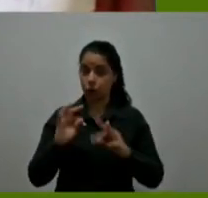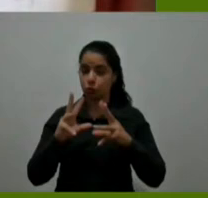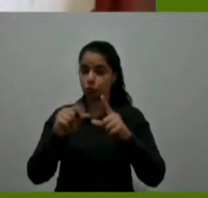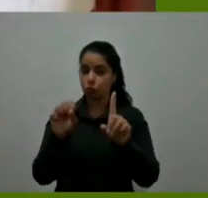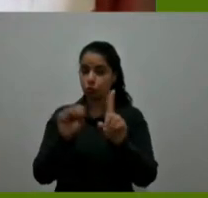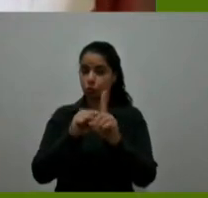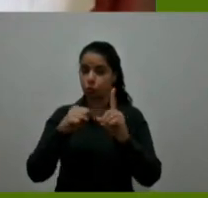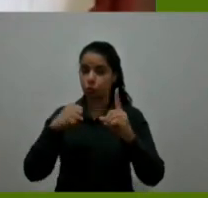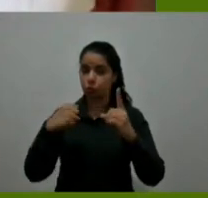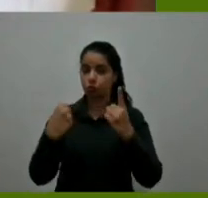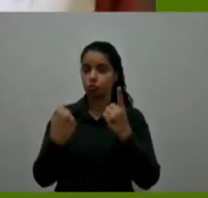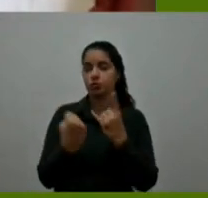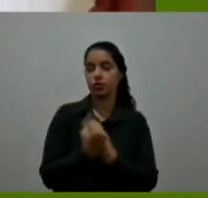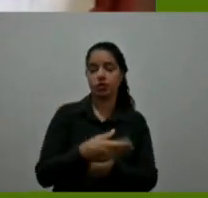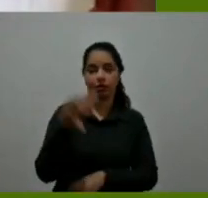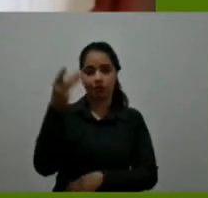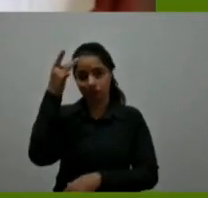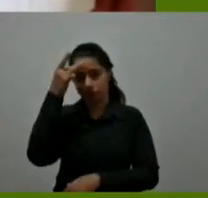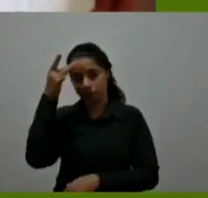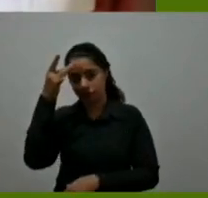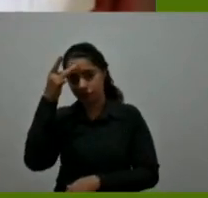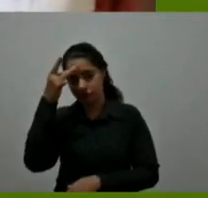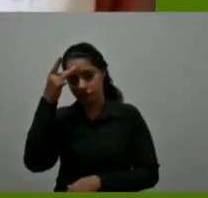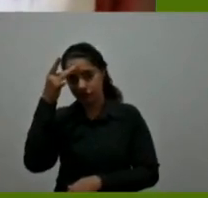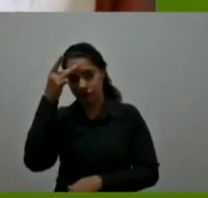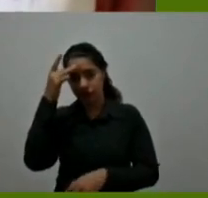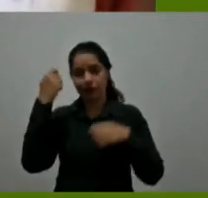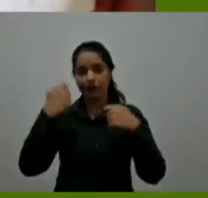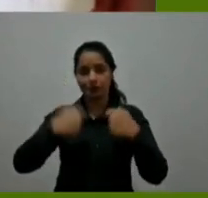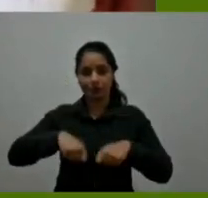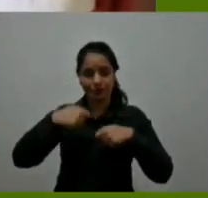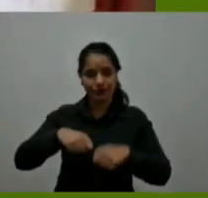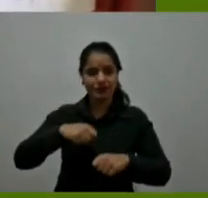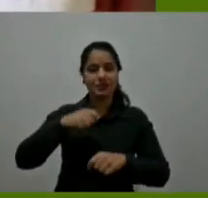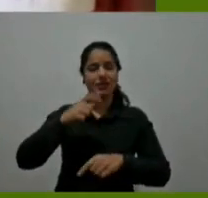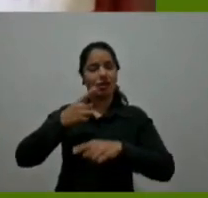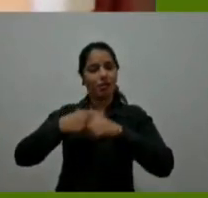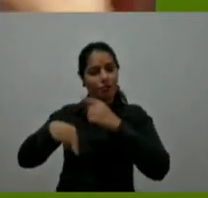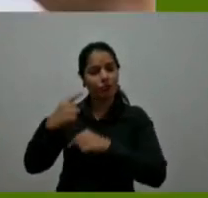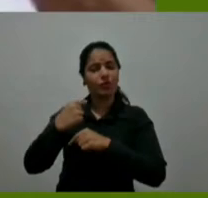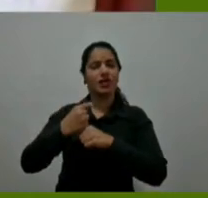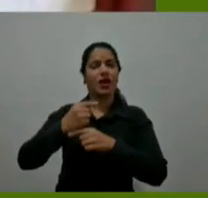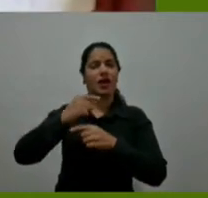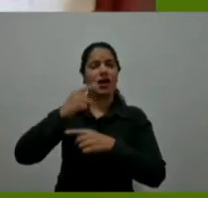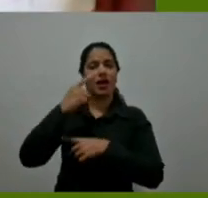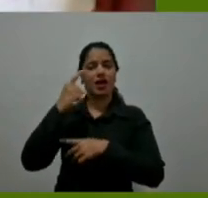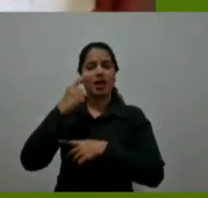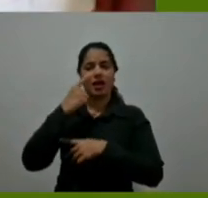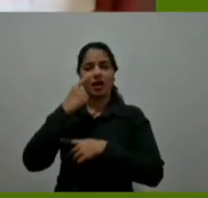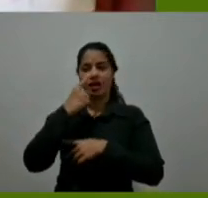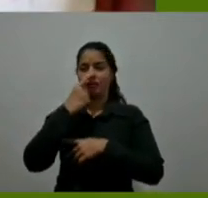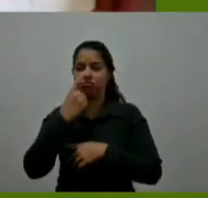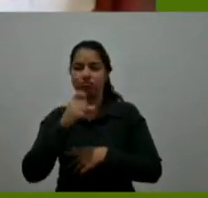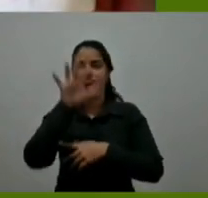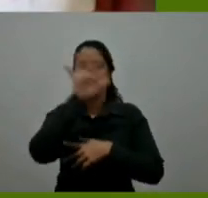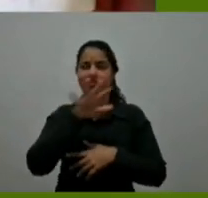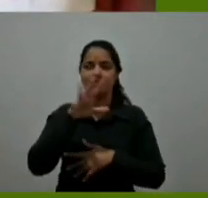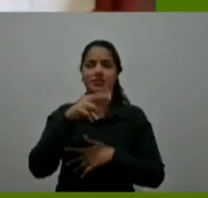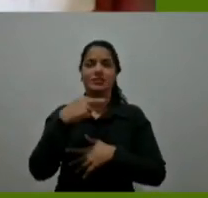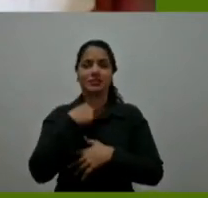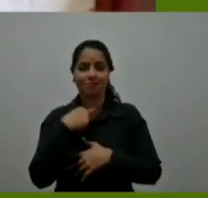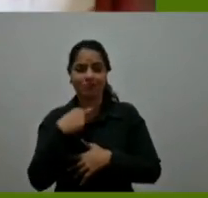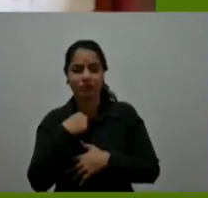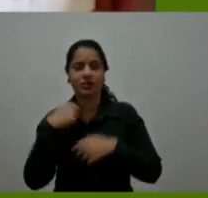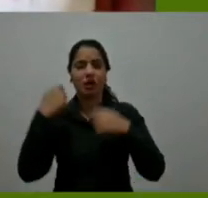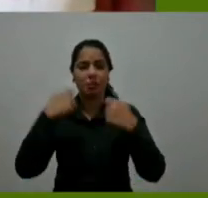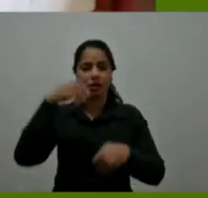de que nós temos que produzir de outra forma, que nós não temos que poluir, que nós temos que reconstituir, não é, os ecossistemas